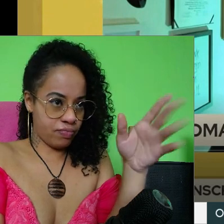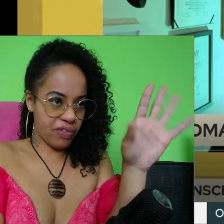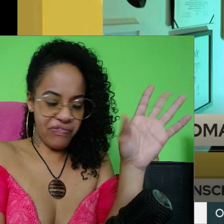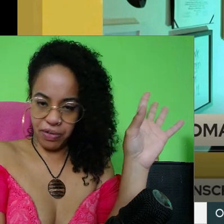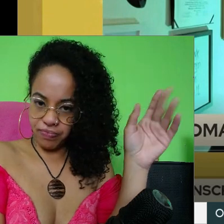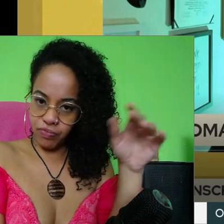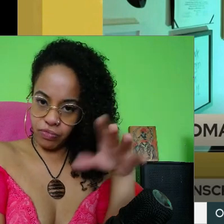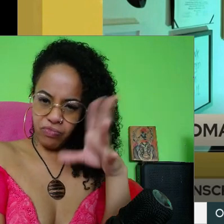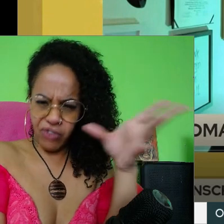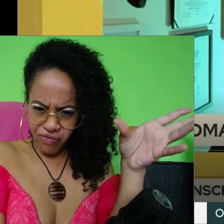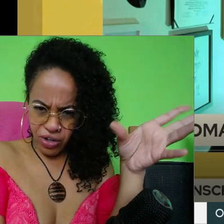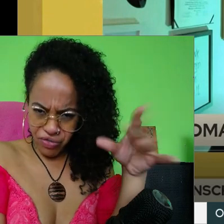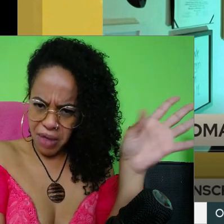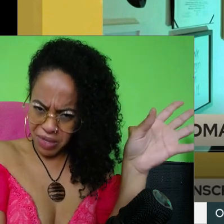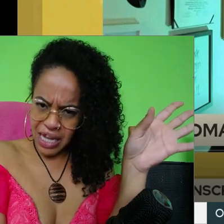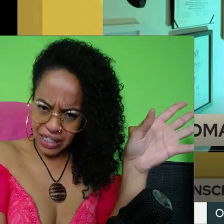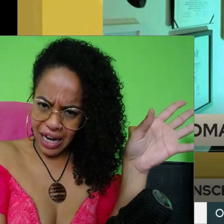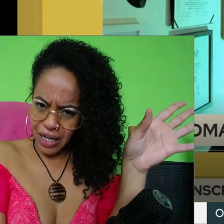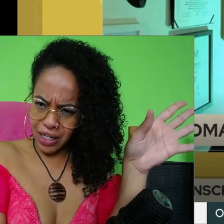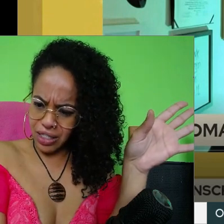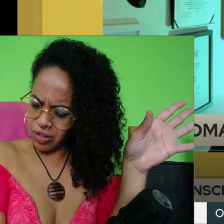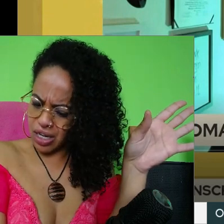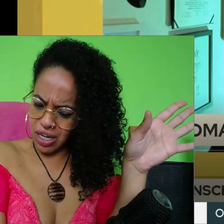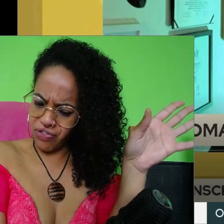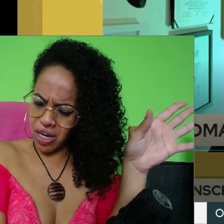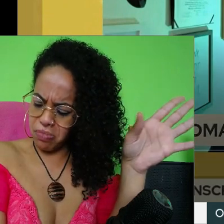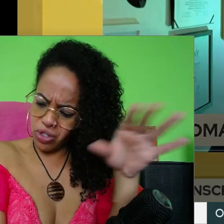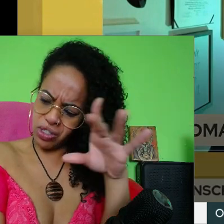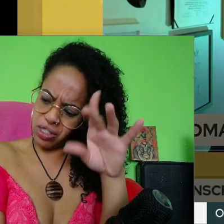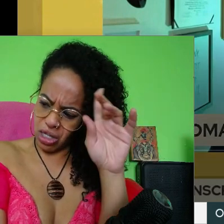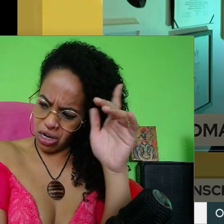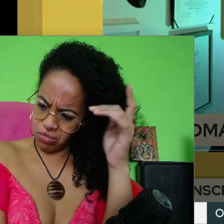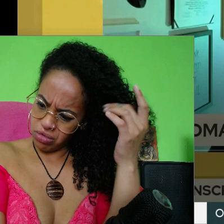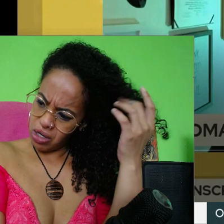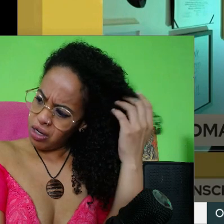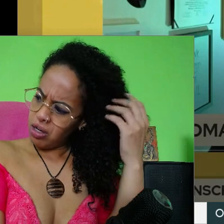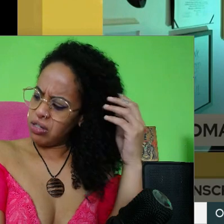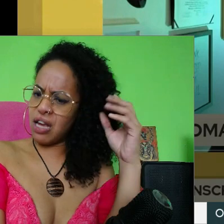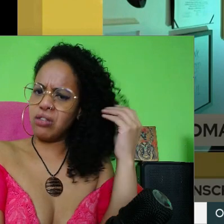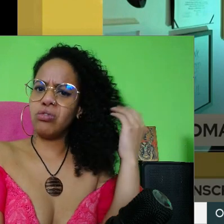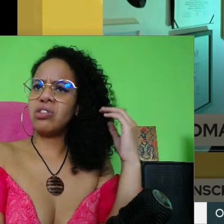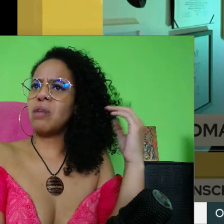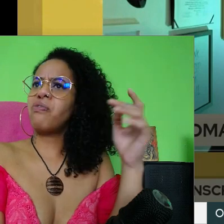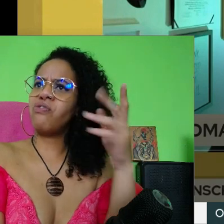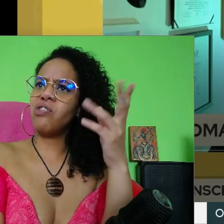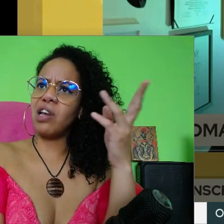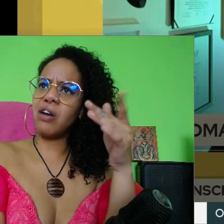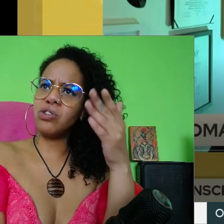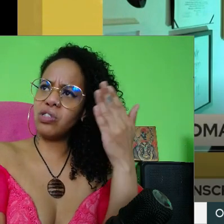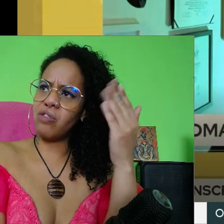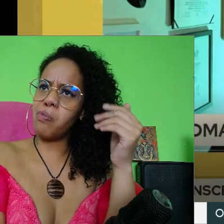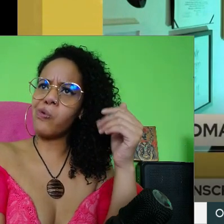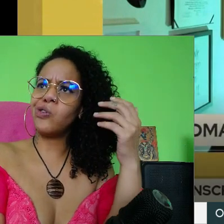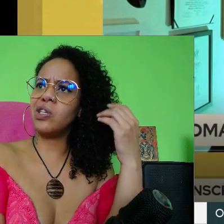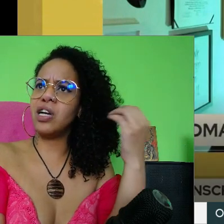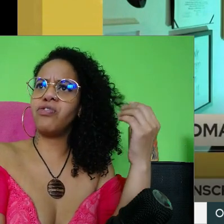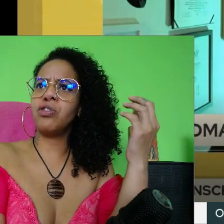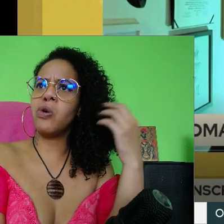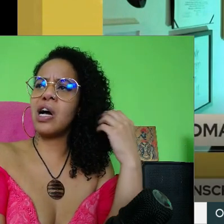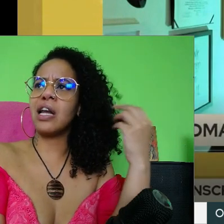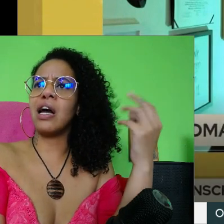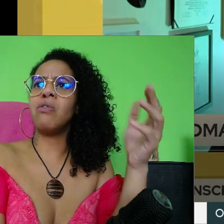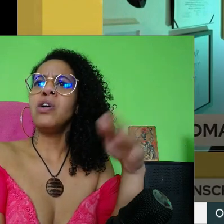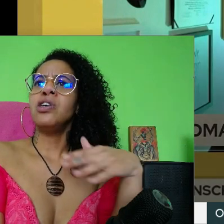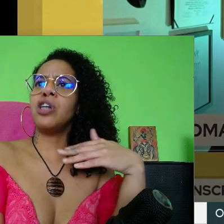não vou por favor não vai me dar Strike isso aí ia ficar muito estranho né Tu sempre foi lá quando teve oportunidade